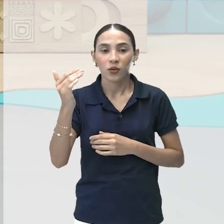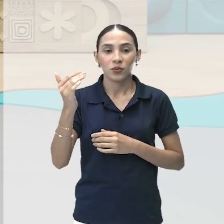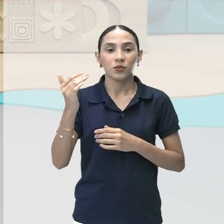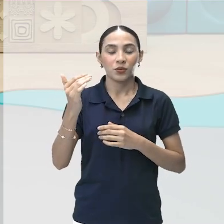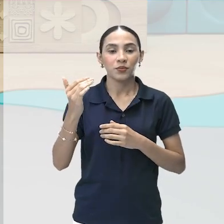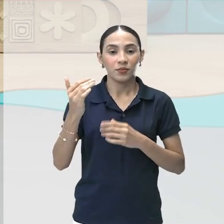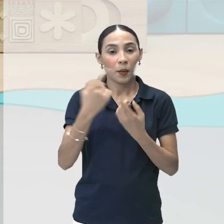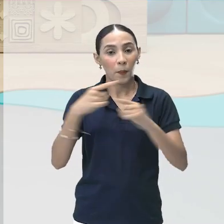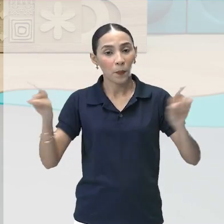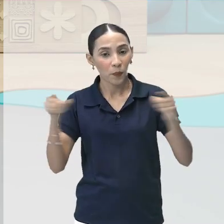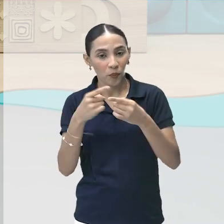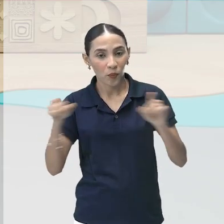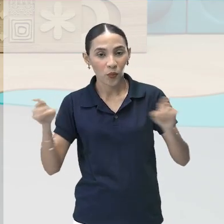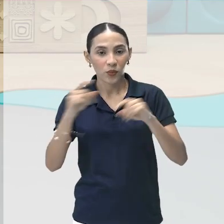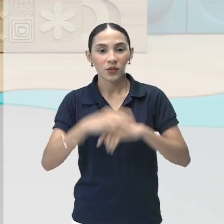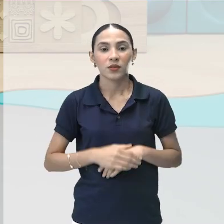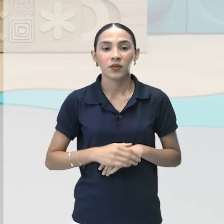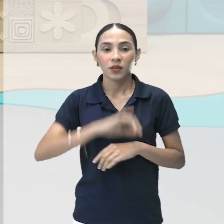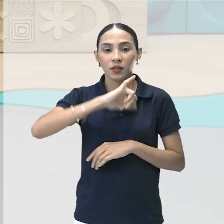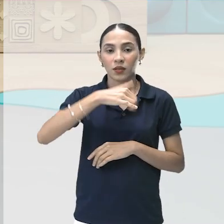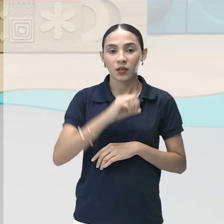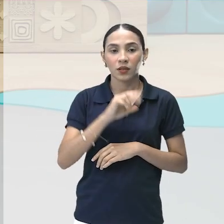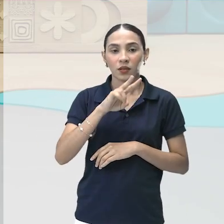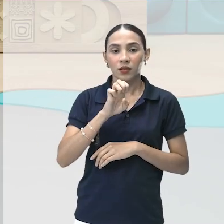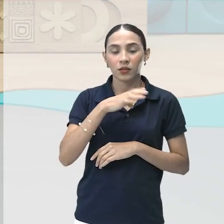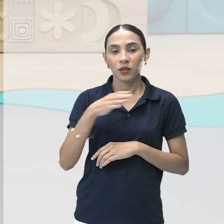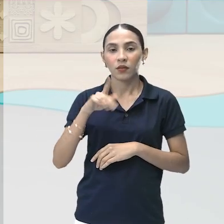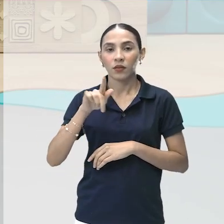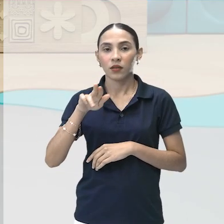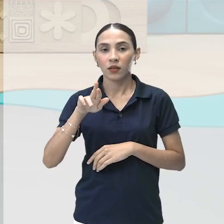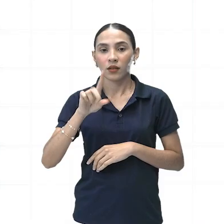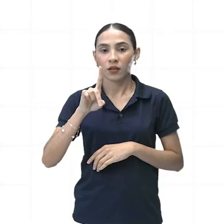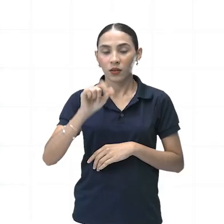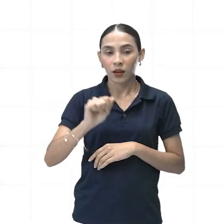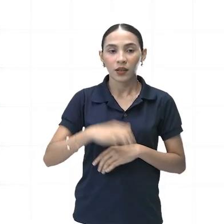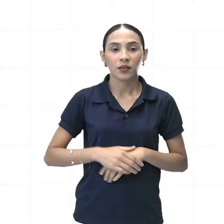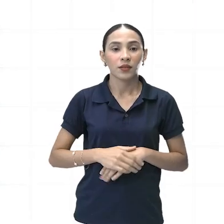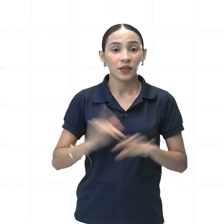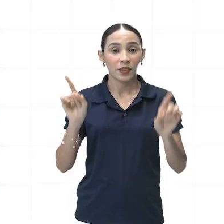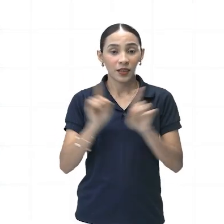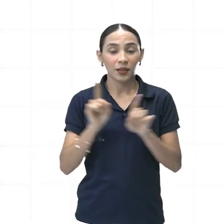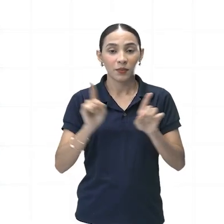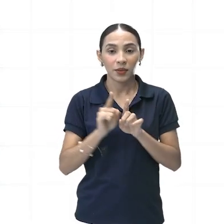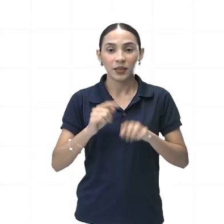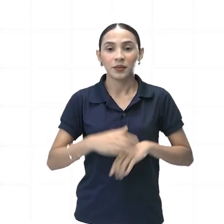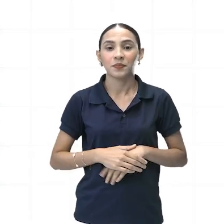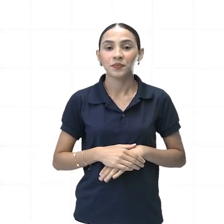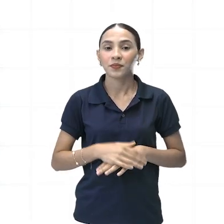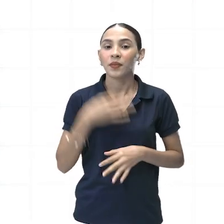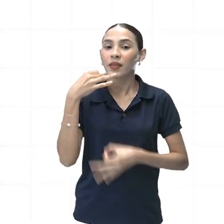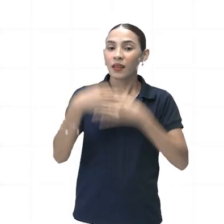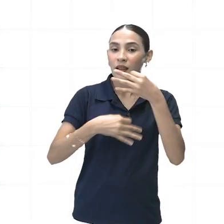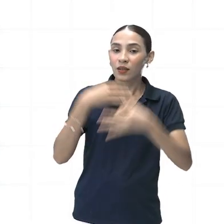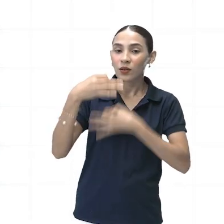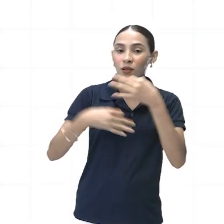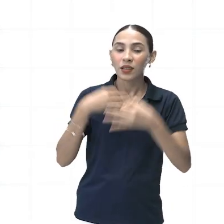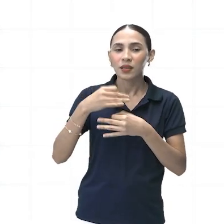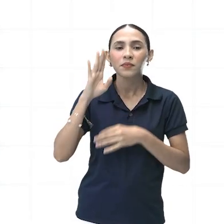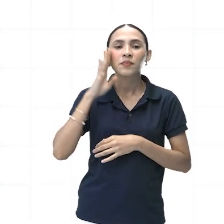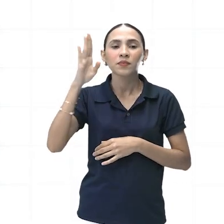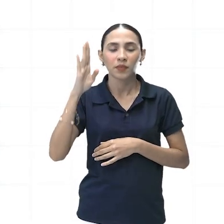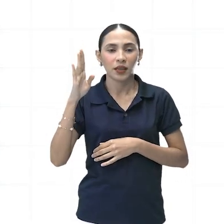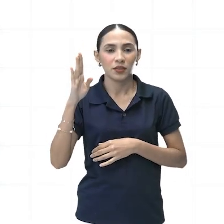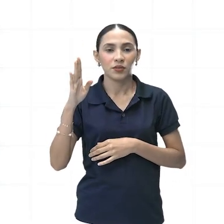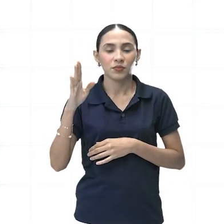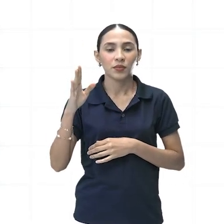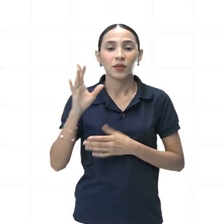gênero musical chamado Jovem Guarda. Então, a Jovem Guarda, ela foi questionada pelos críticos